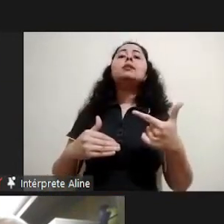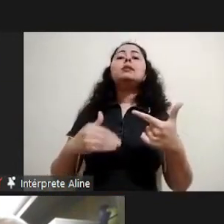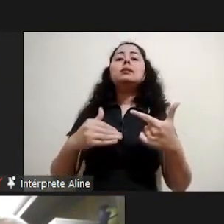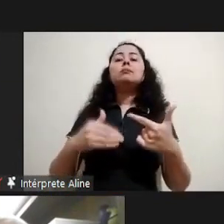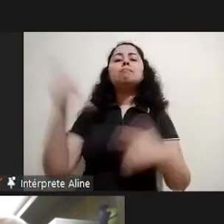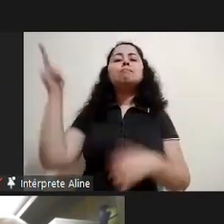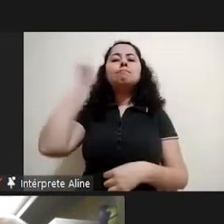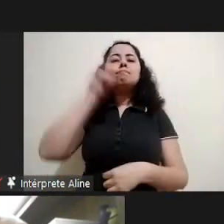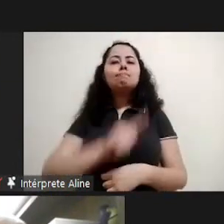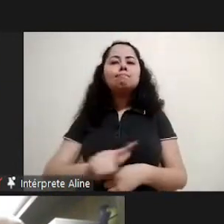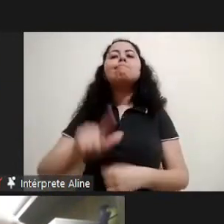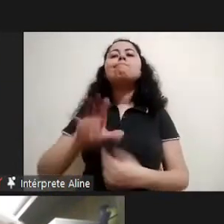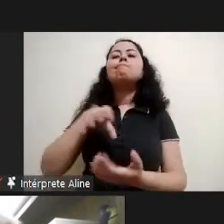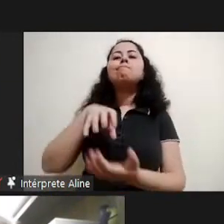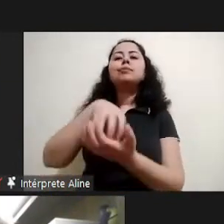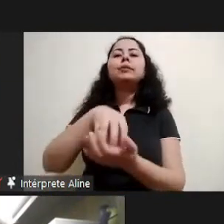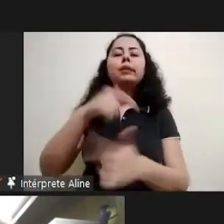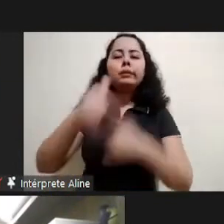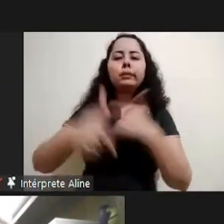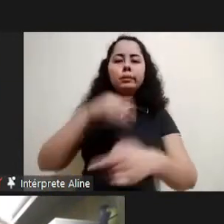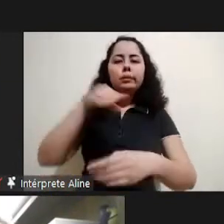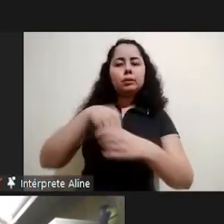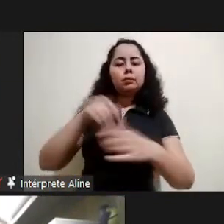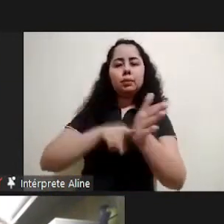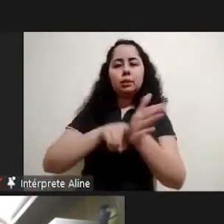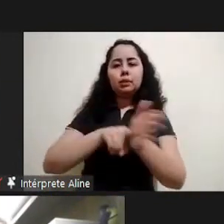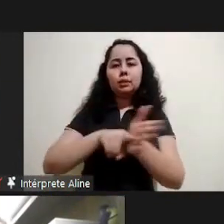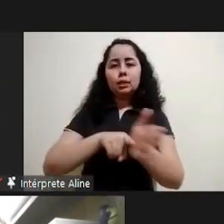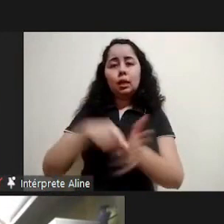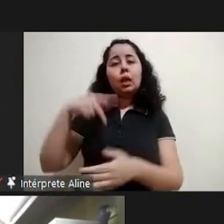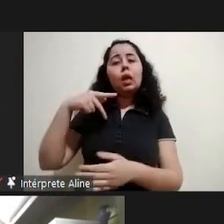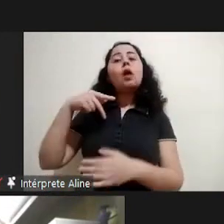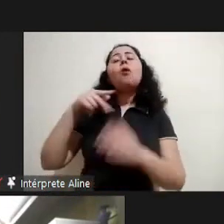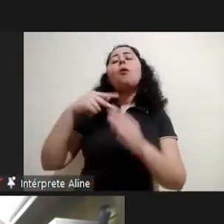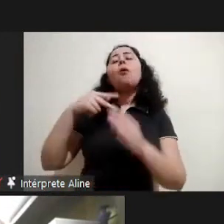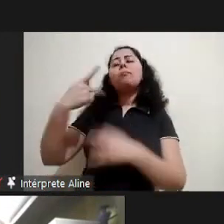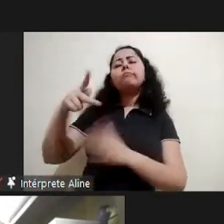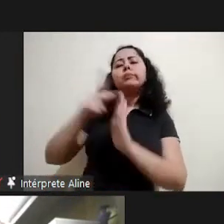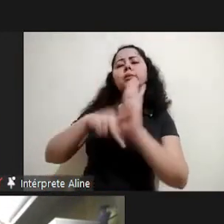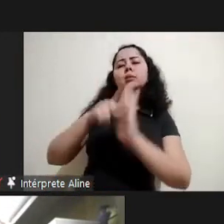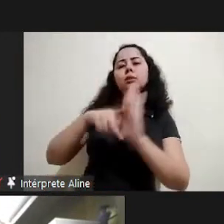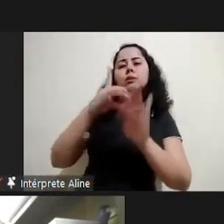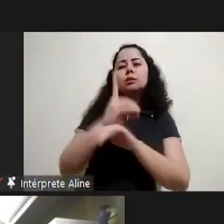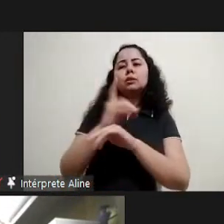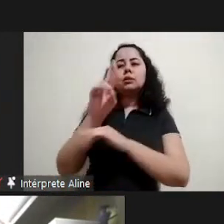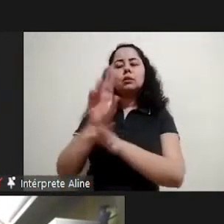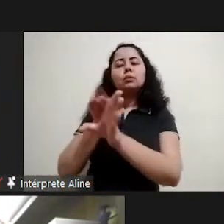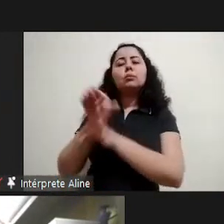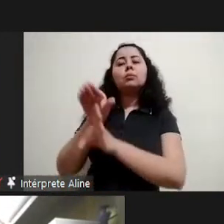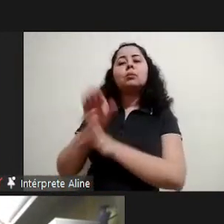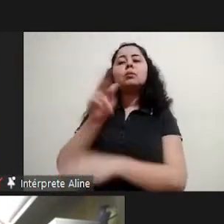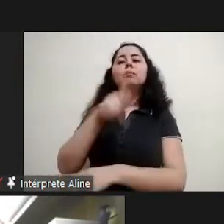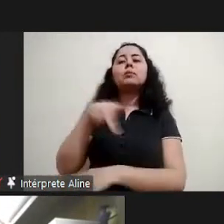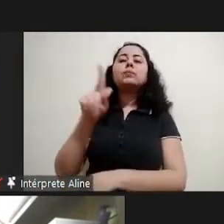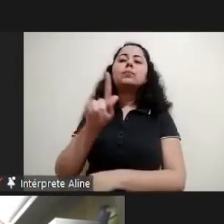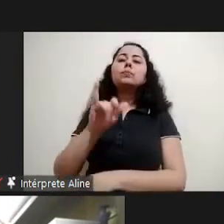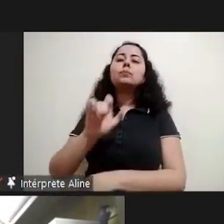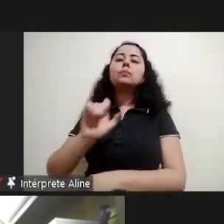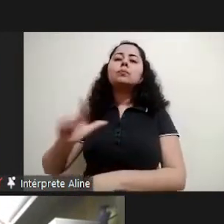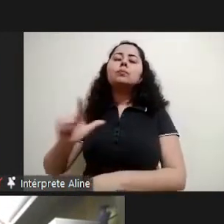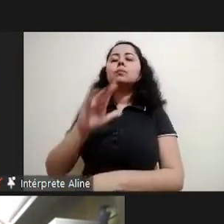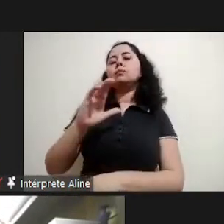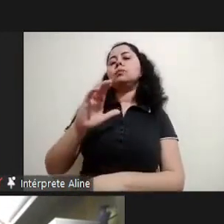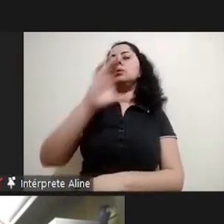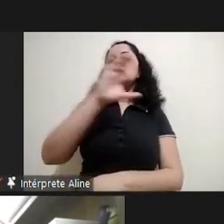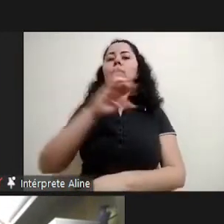Seu projeto de doutorado é desenvolvido entre 99 e 2003, sob orientação do Dr. Gil, agora coordenado pelo professor Carmo Elias Melo,